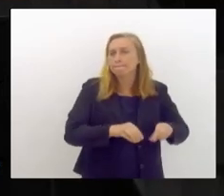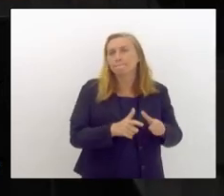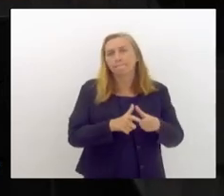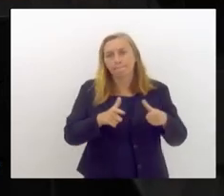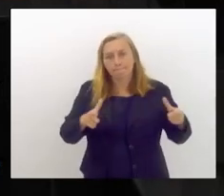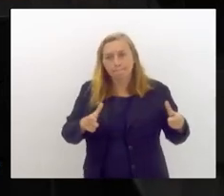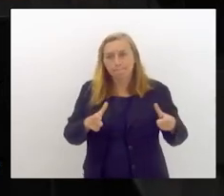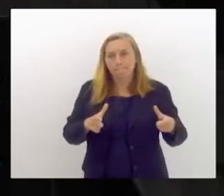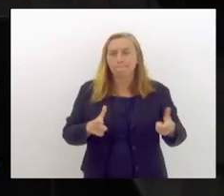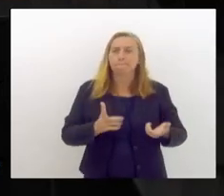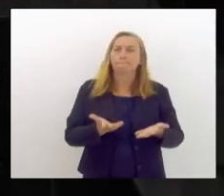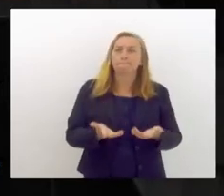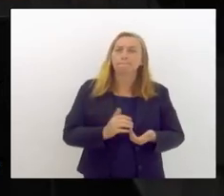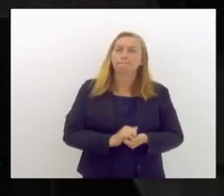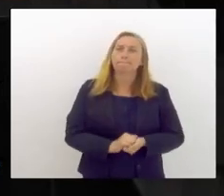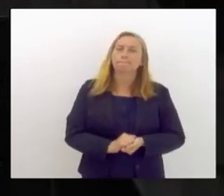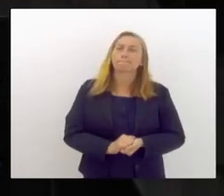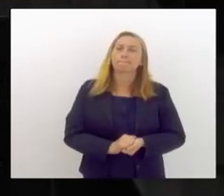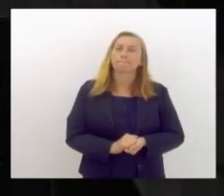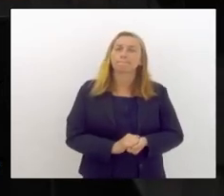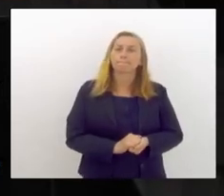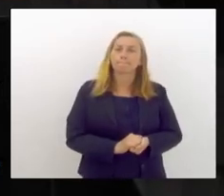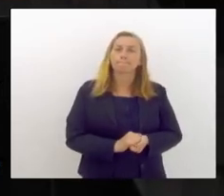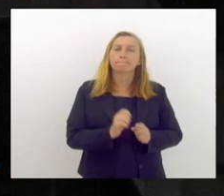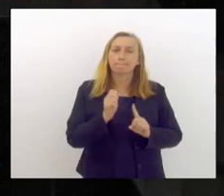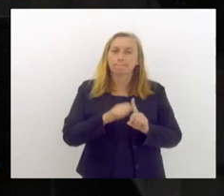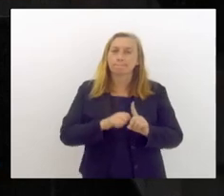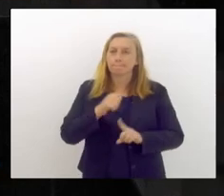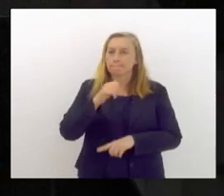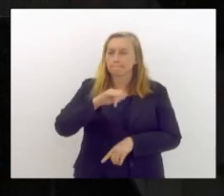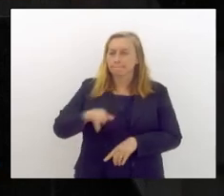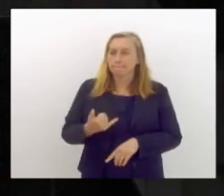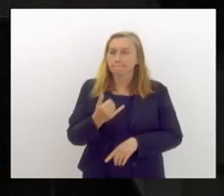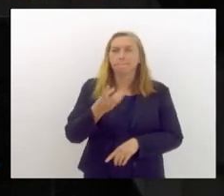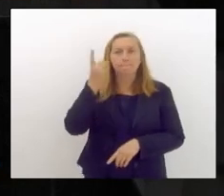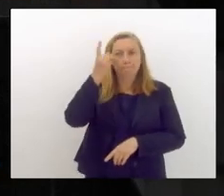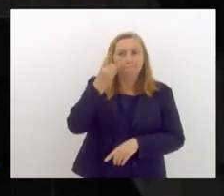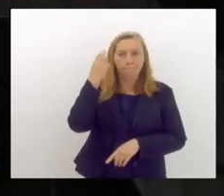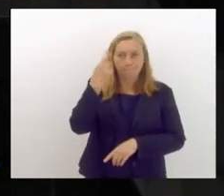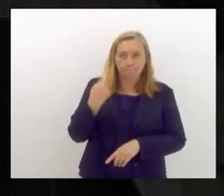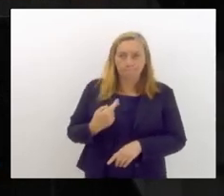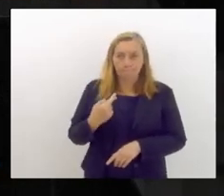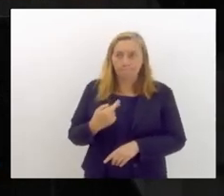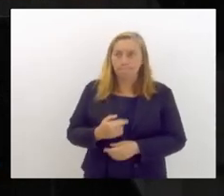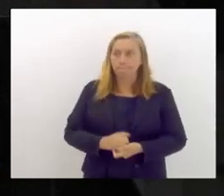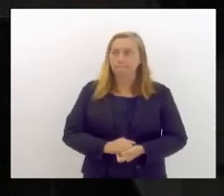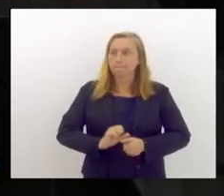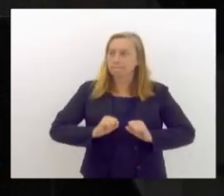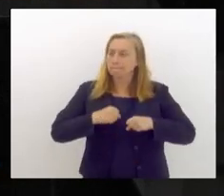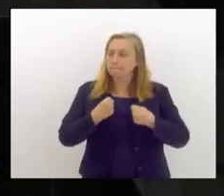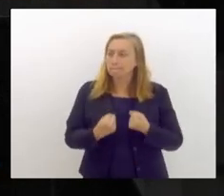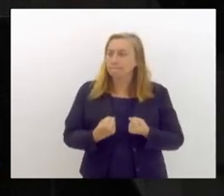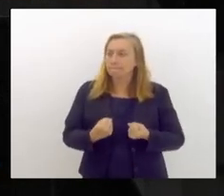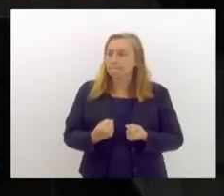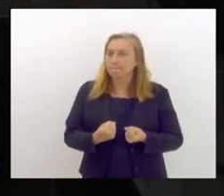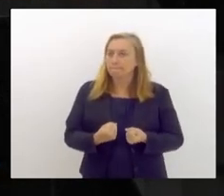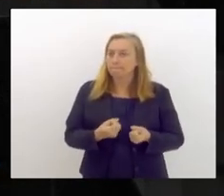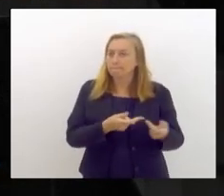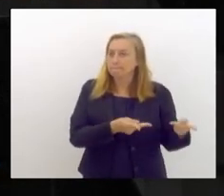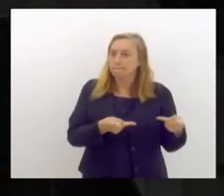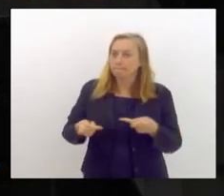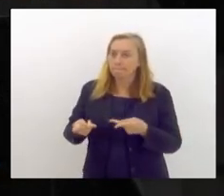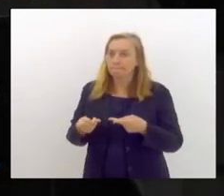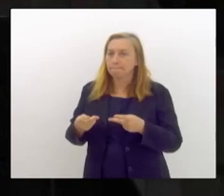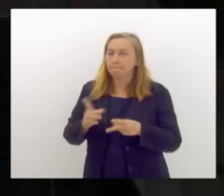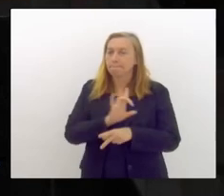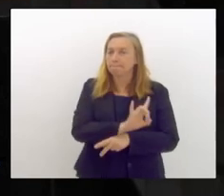para o erário público. No mês de janeiro, deputada Renata Souza, eu me dediquei incansavelmente a visitar cada